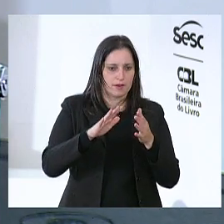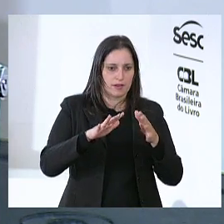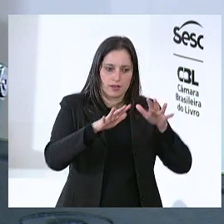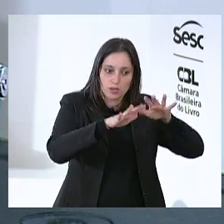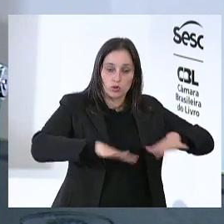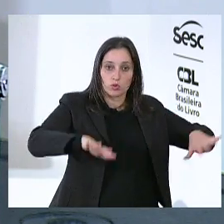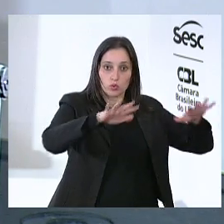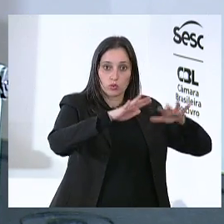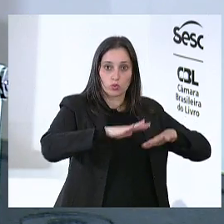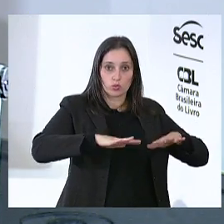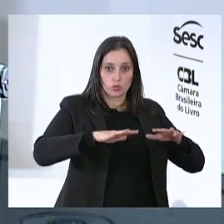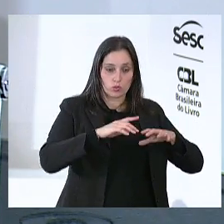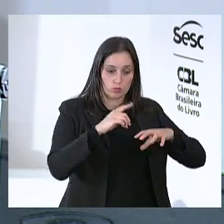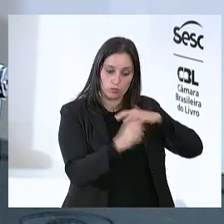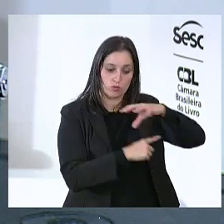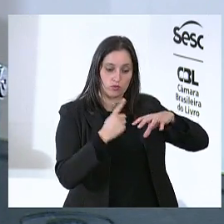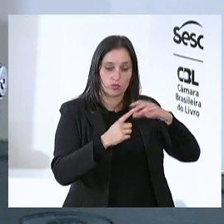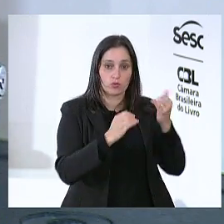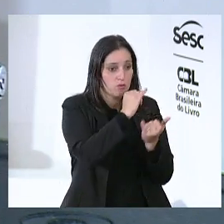do planeta,